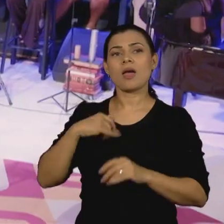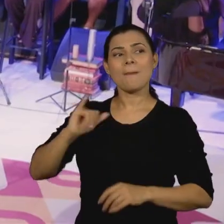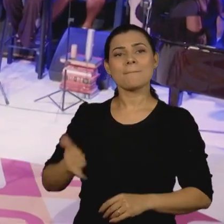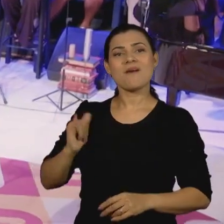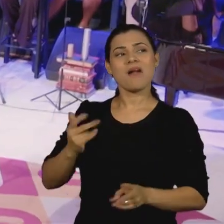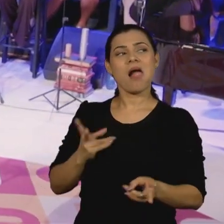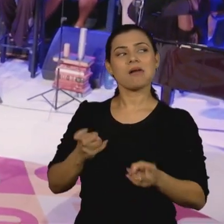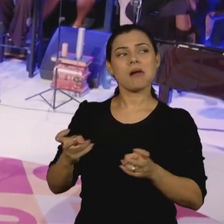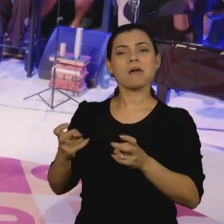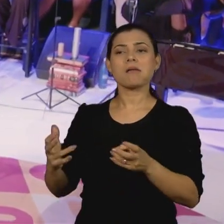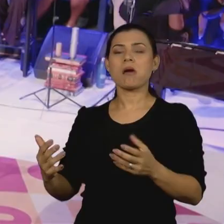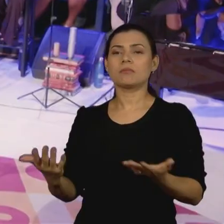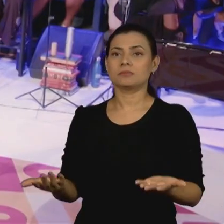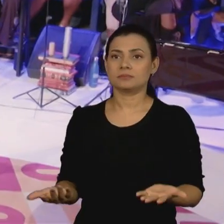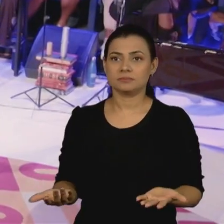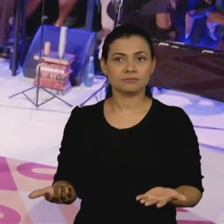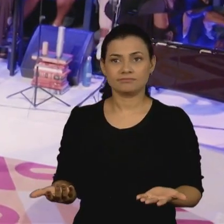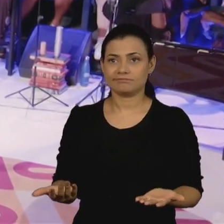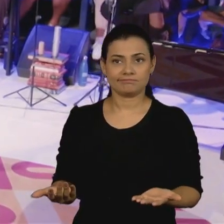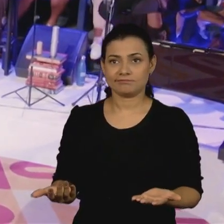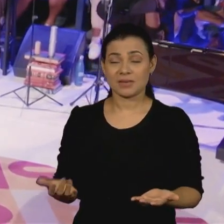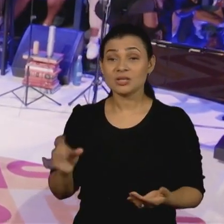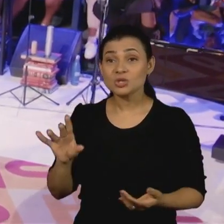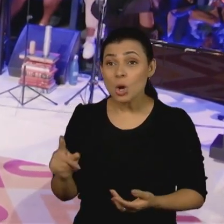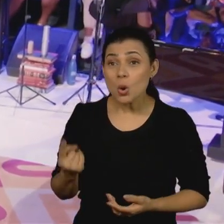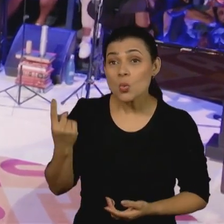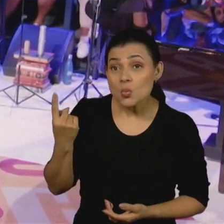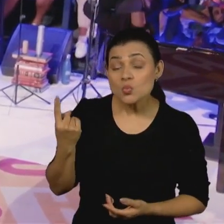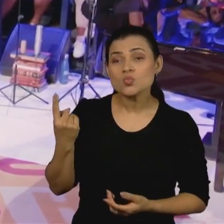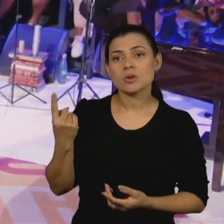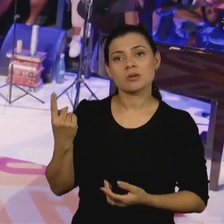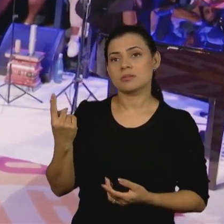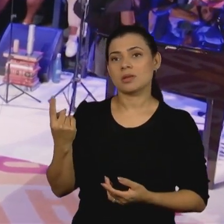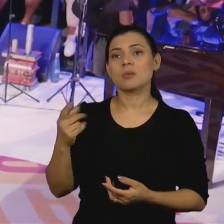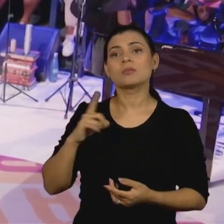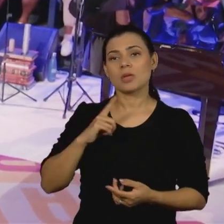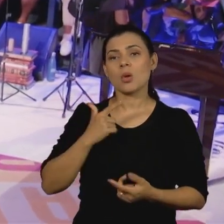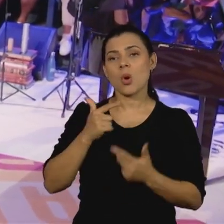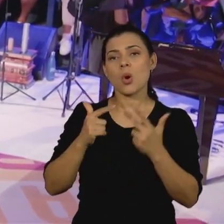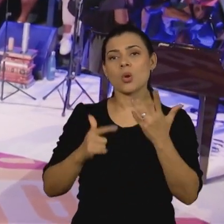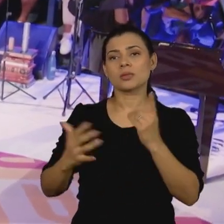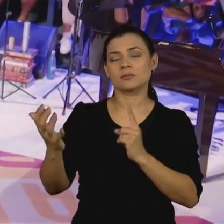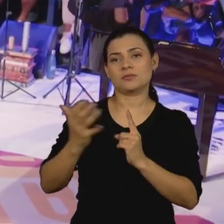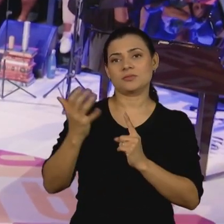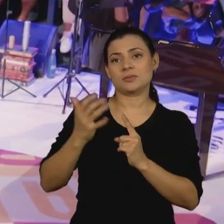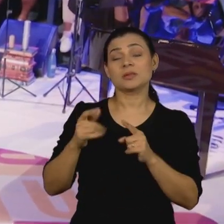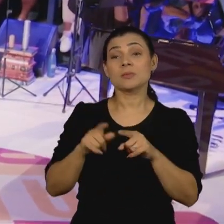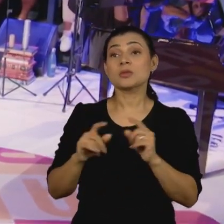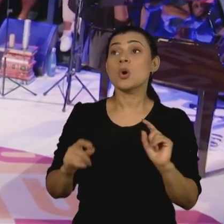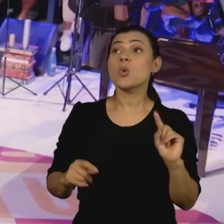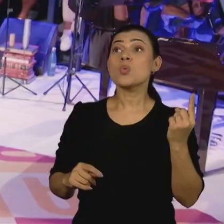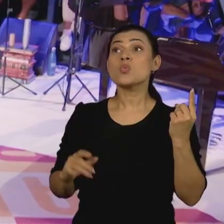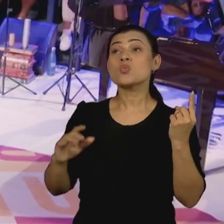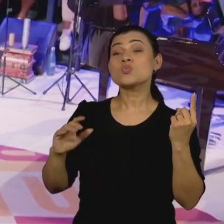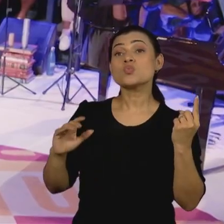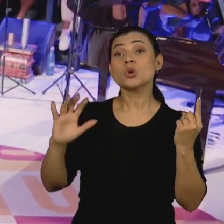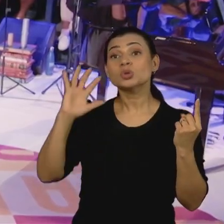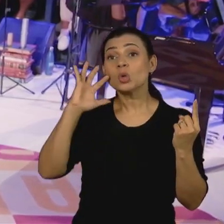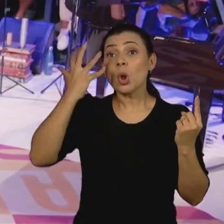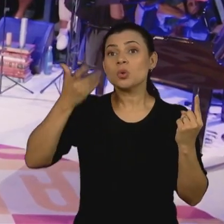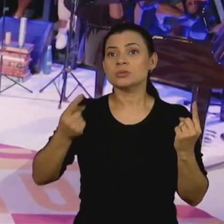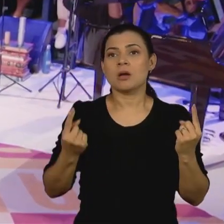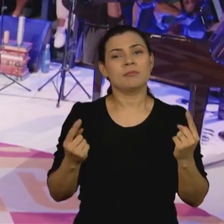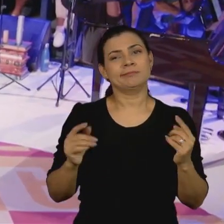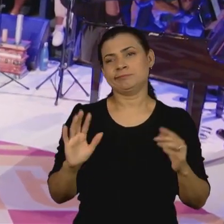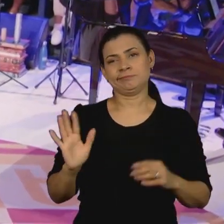vantagens. Então, não tem uma só causa e também não tem uma só solução. São vários